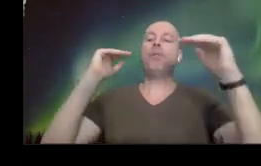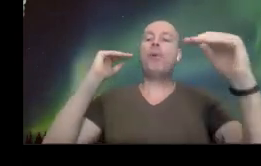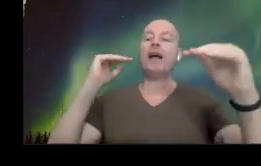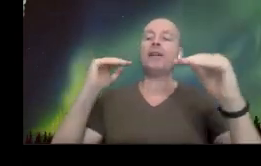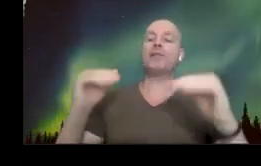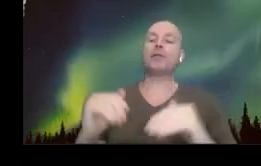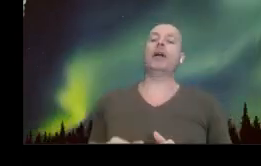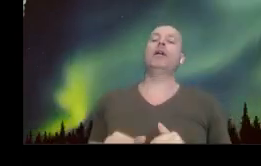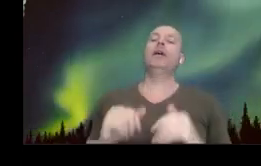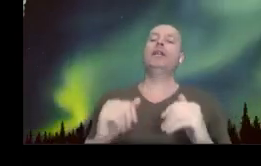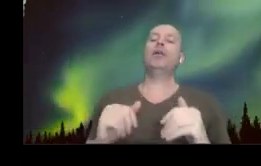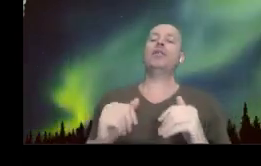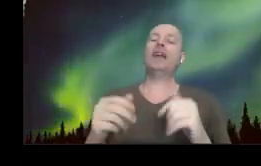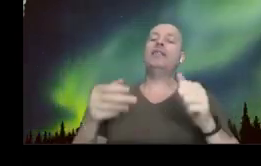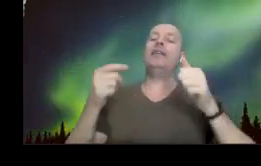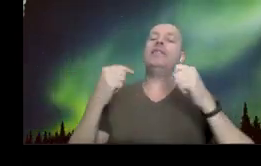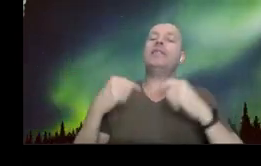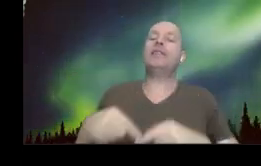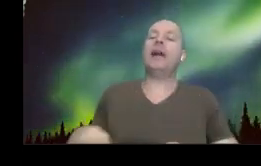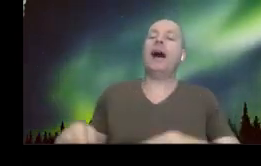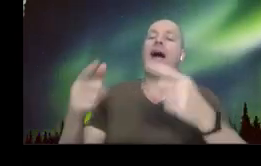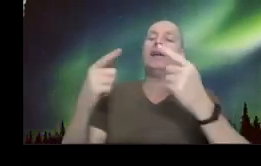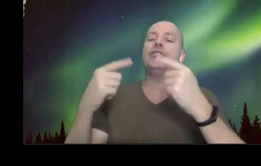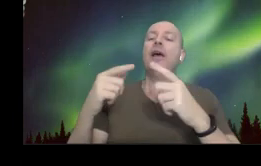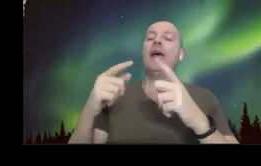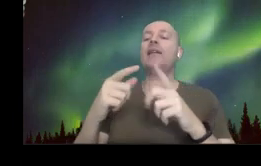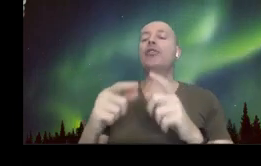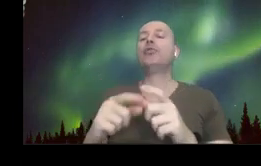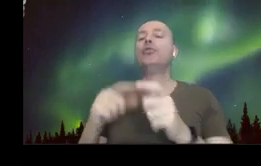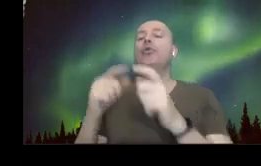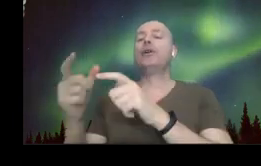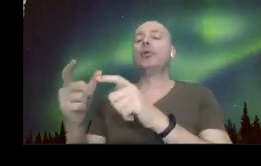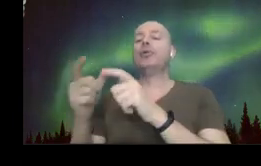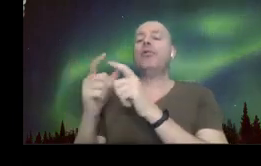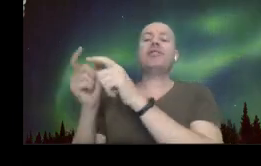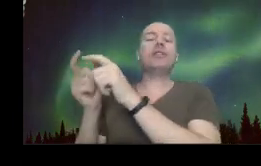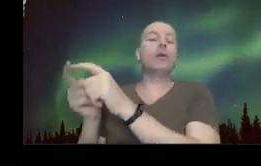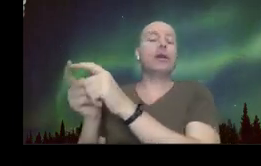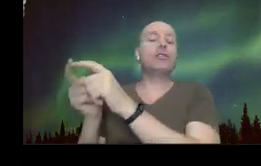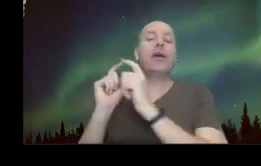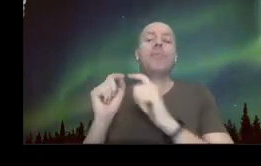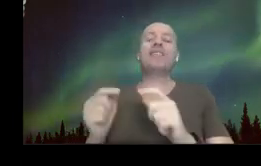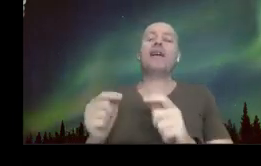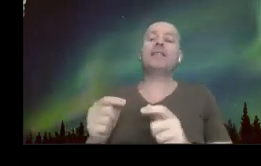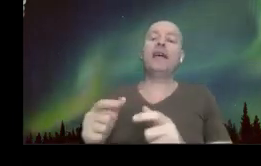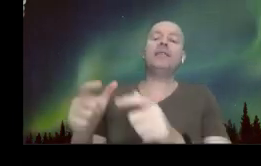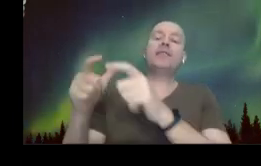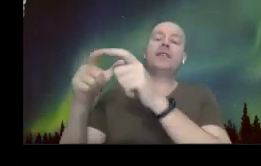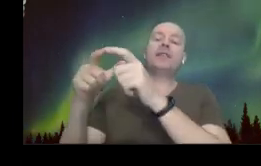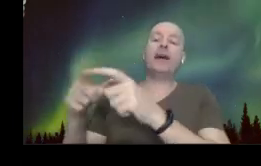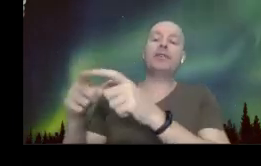consegue bombar nesse lugar. Então, assim, a densidade... É claro que o número não vai ser tão grande, mas